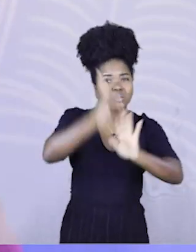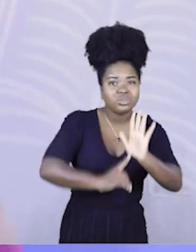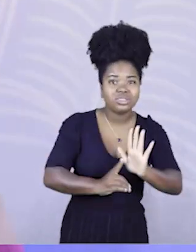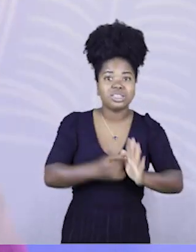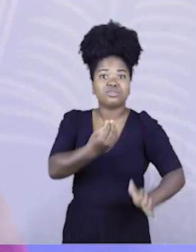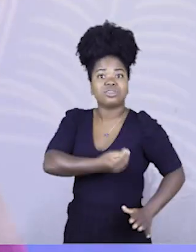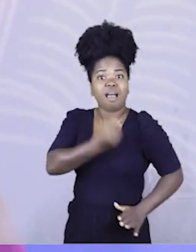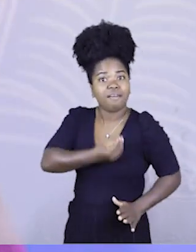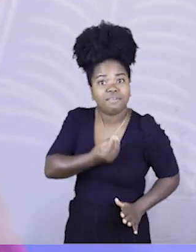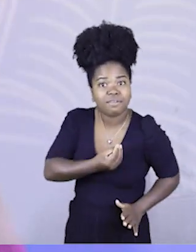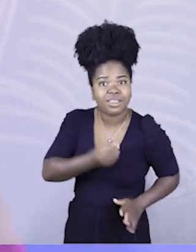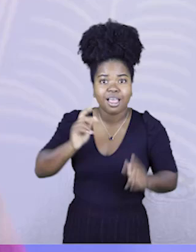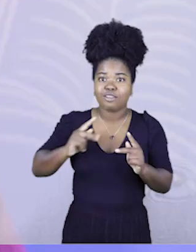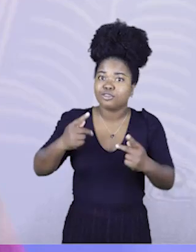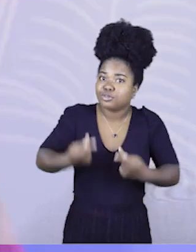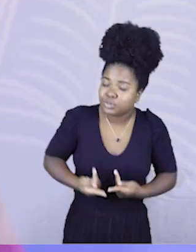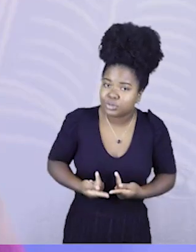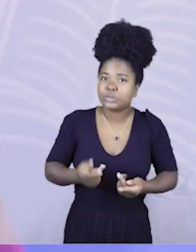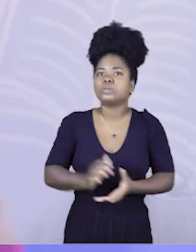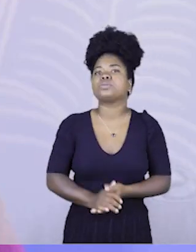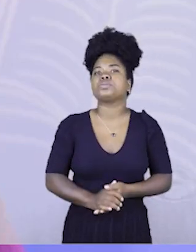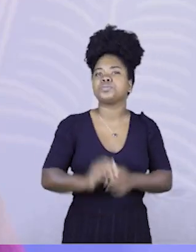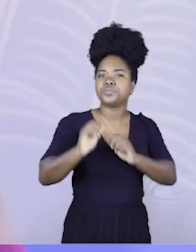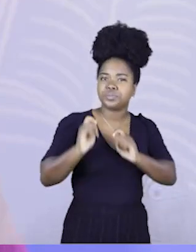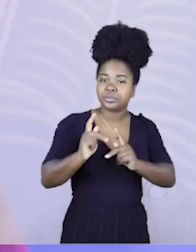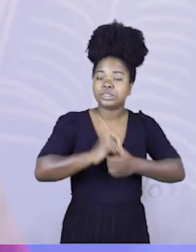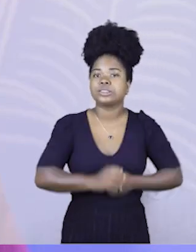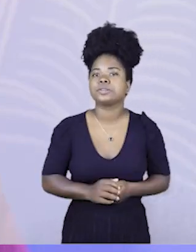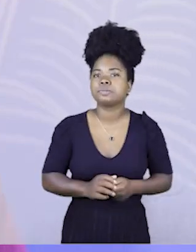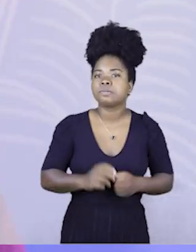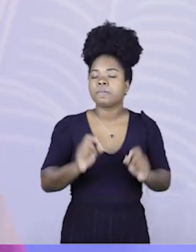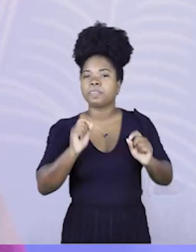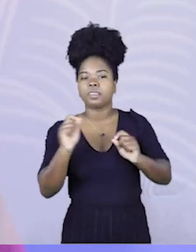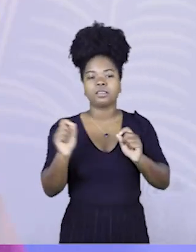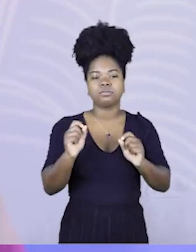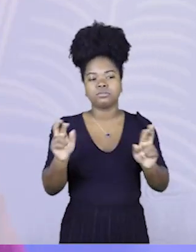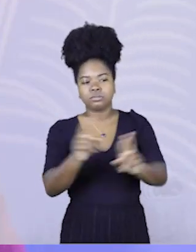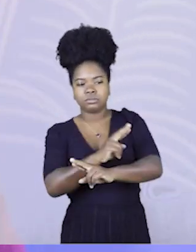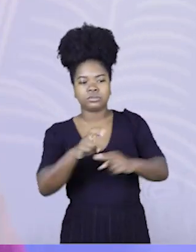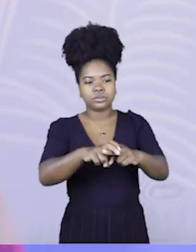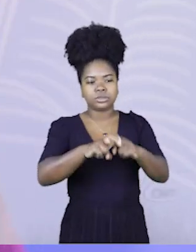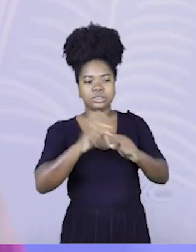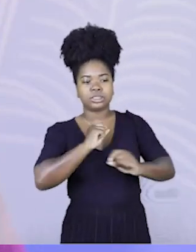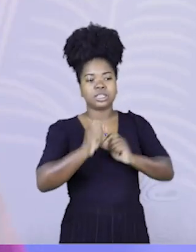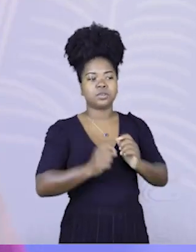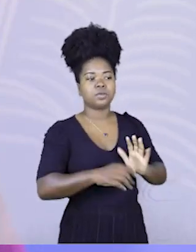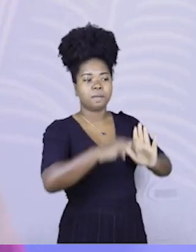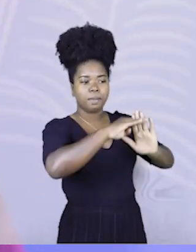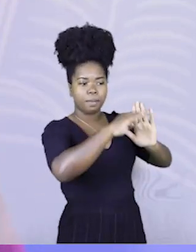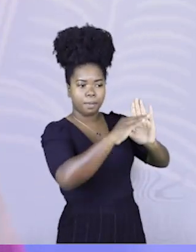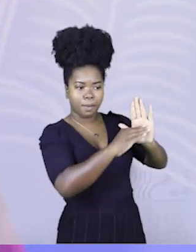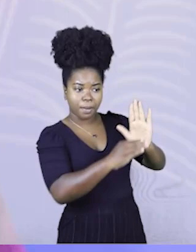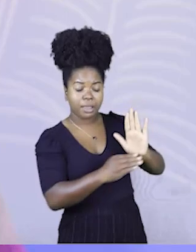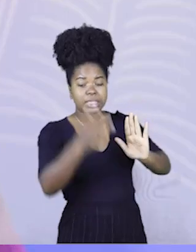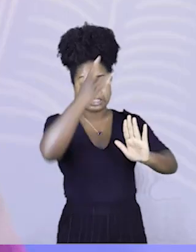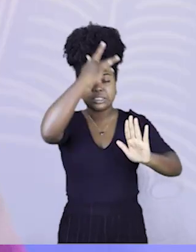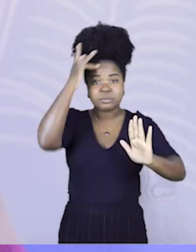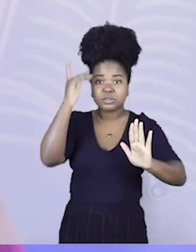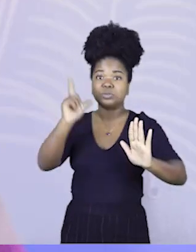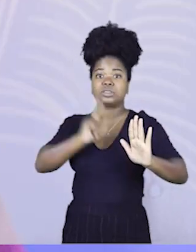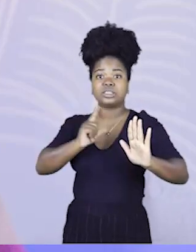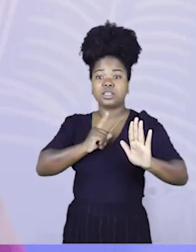humana, né? Então, a partir desse entendimento de que há parâmetros mínimos para que as pessoas possam ter uma vida digna e